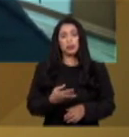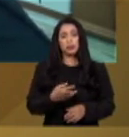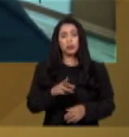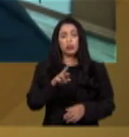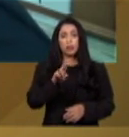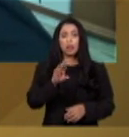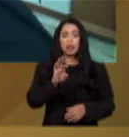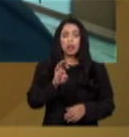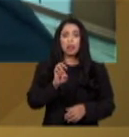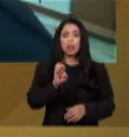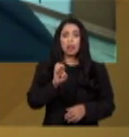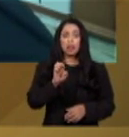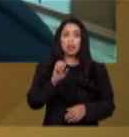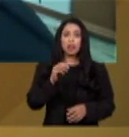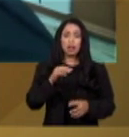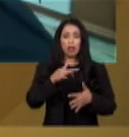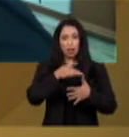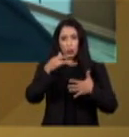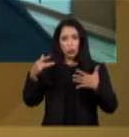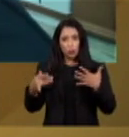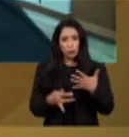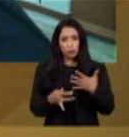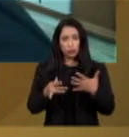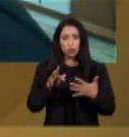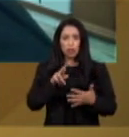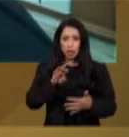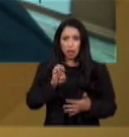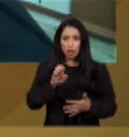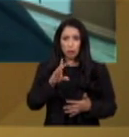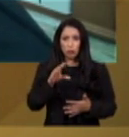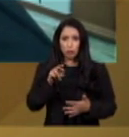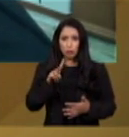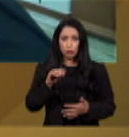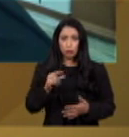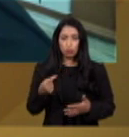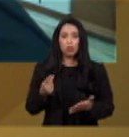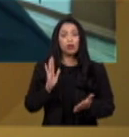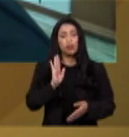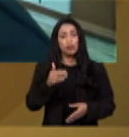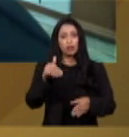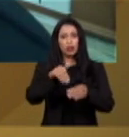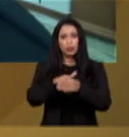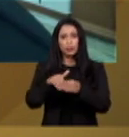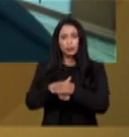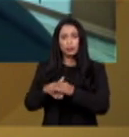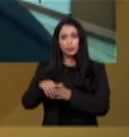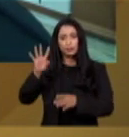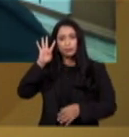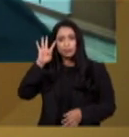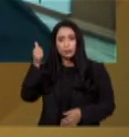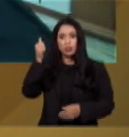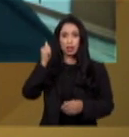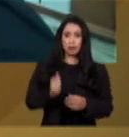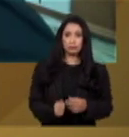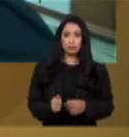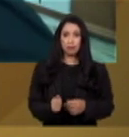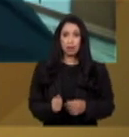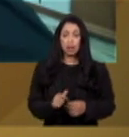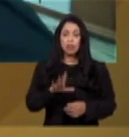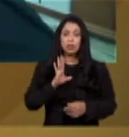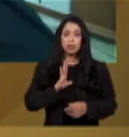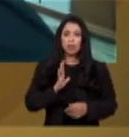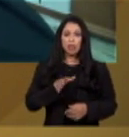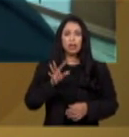mostrou falta de aderência, já que o acordo considerou